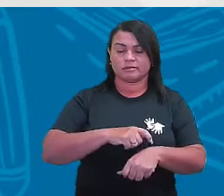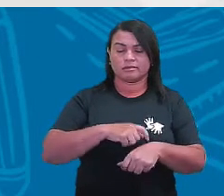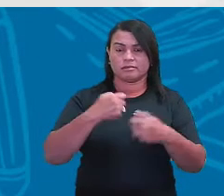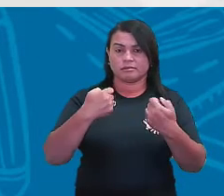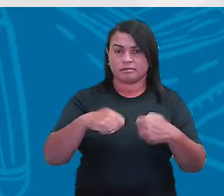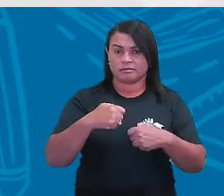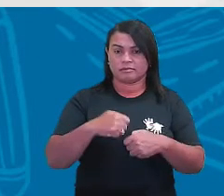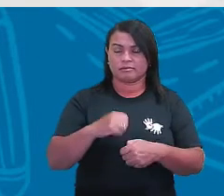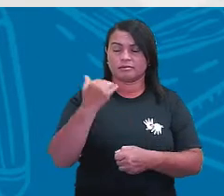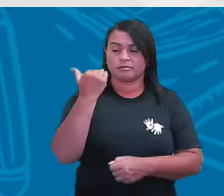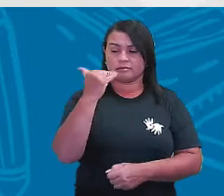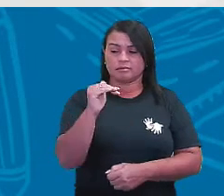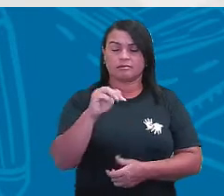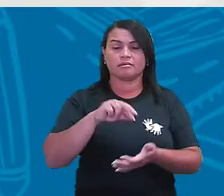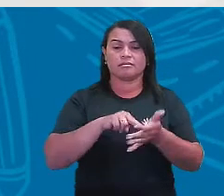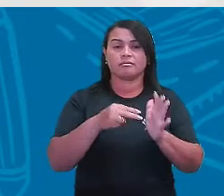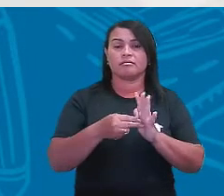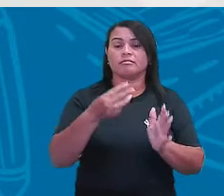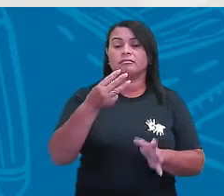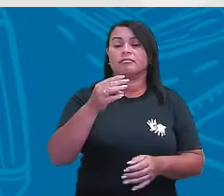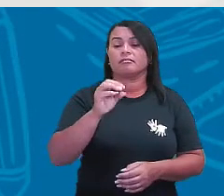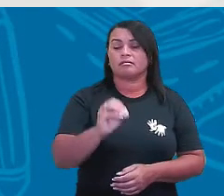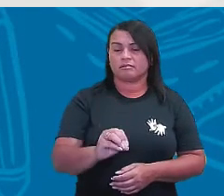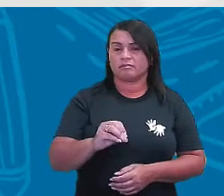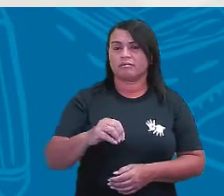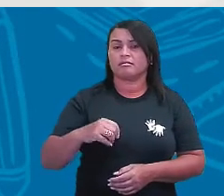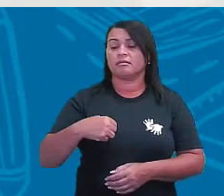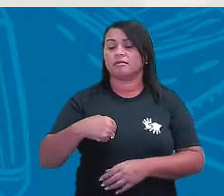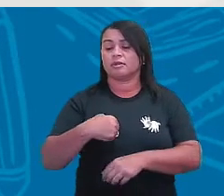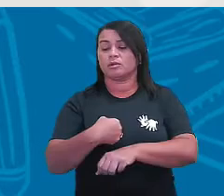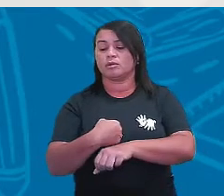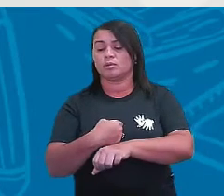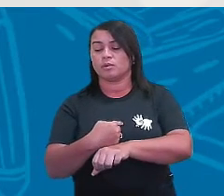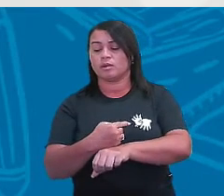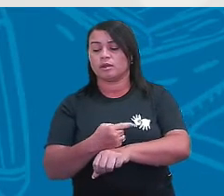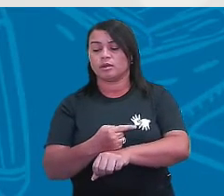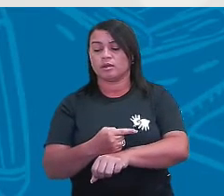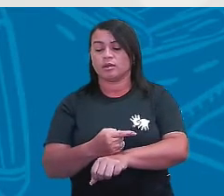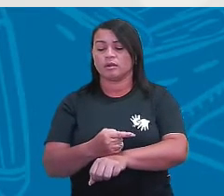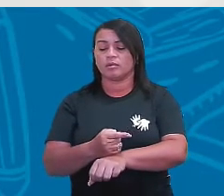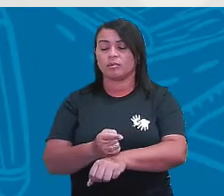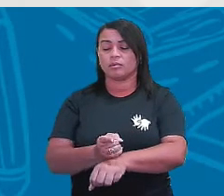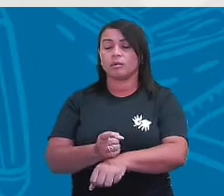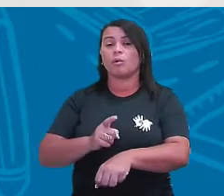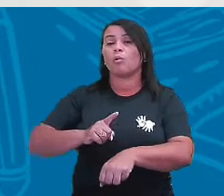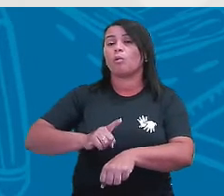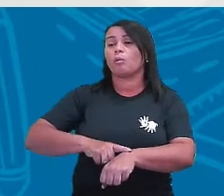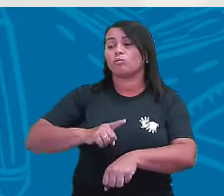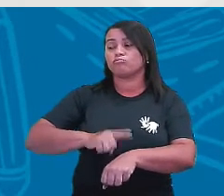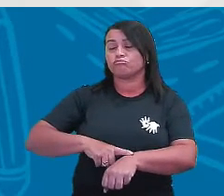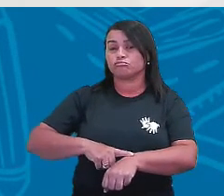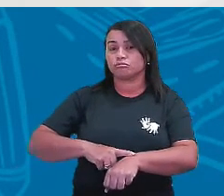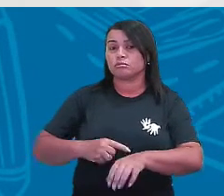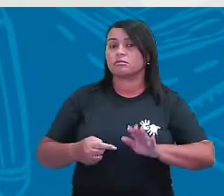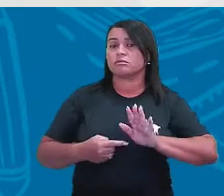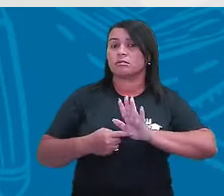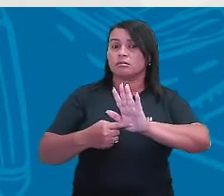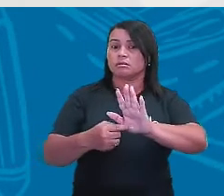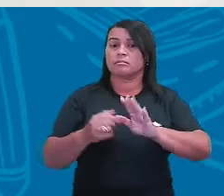Tá certo? E no relógio de ponteiro, qual é o número que indica meia